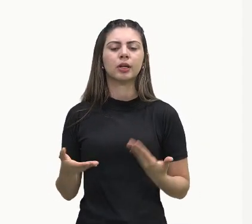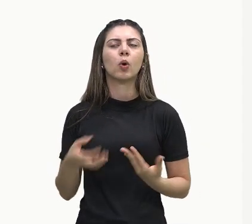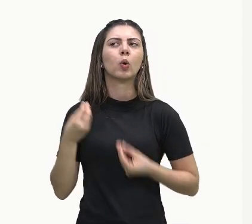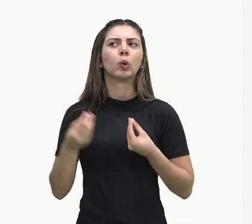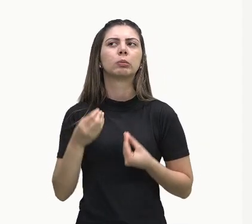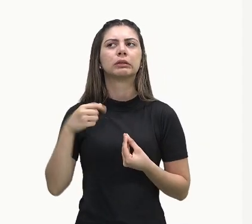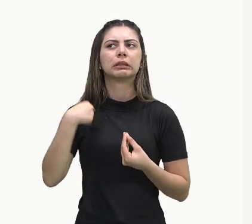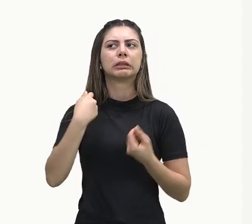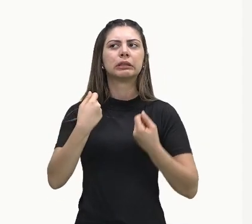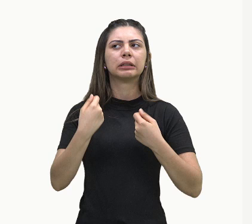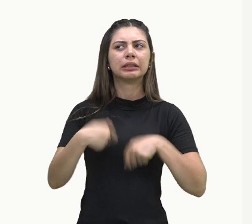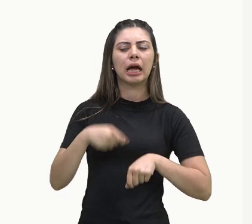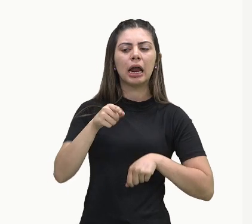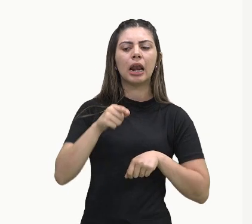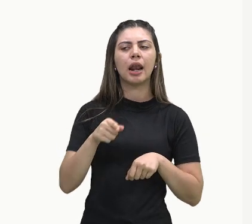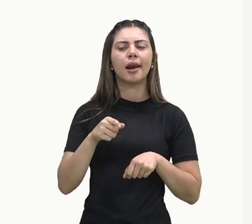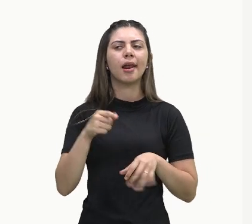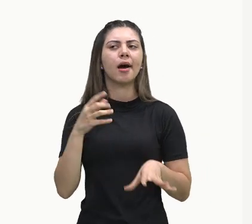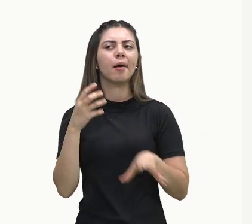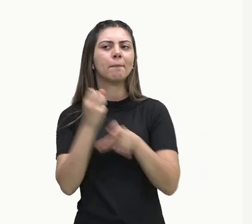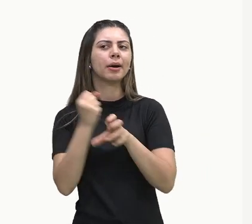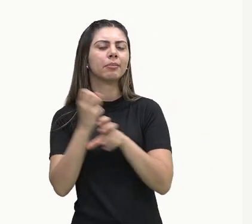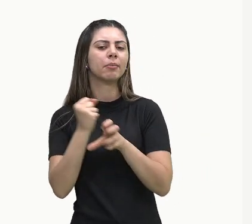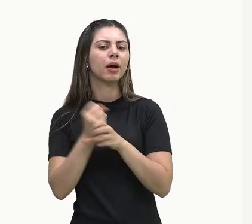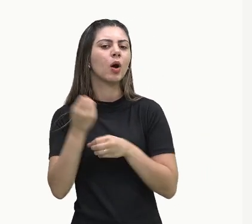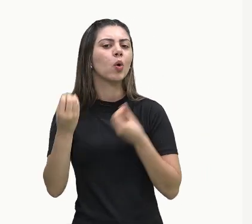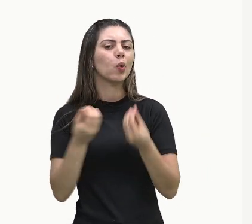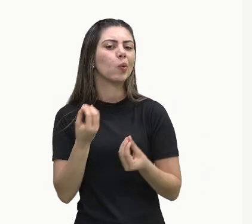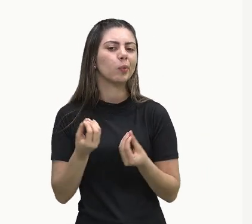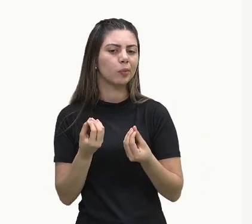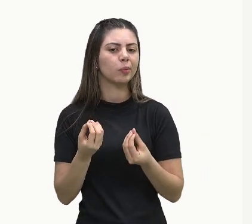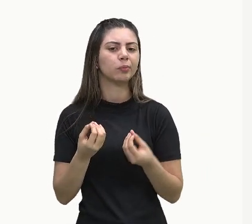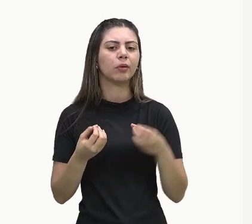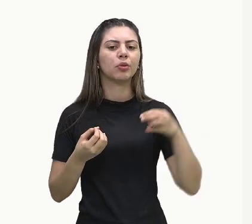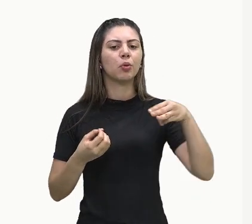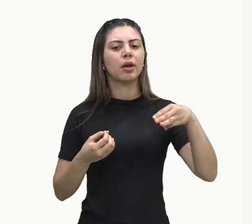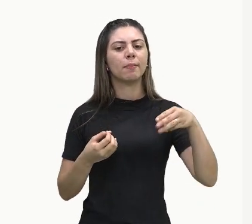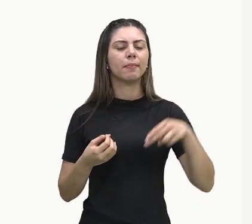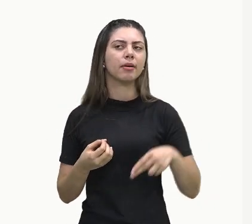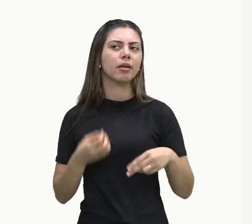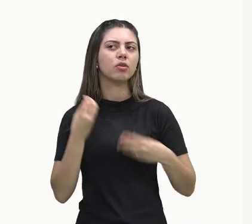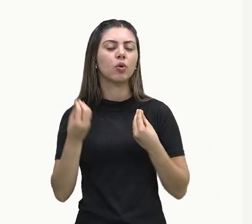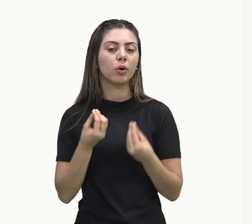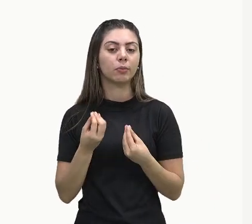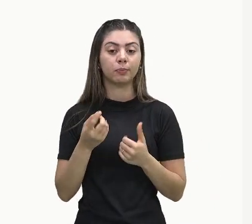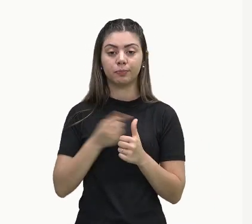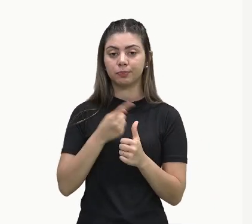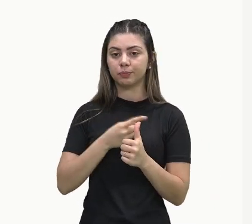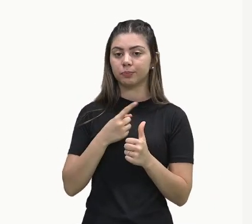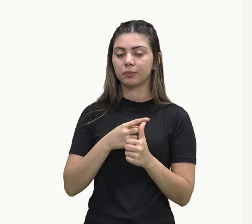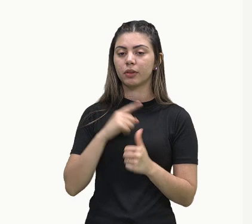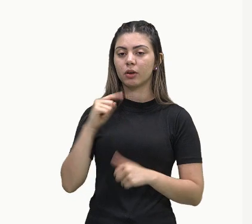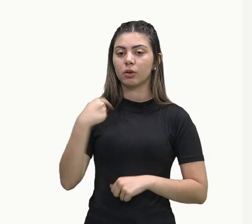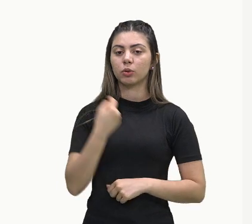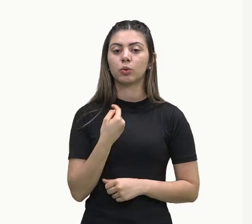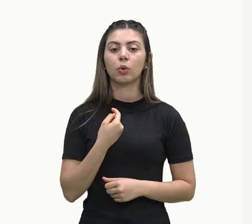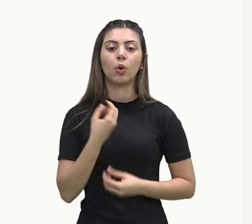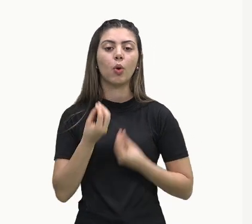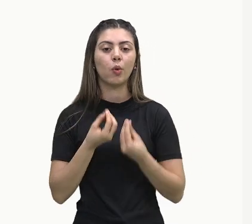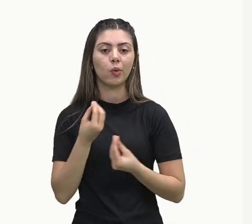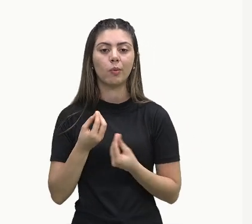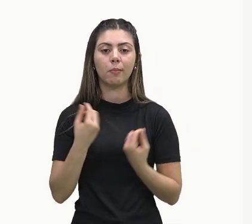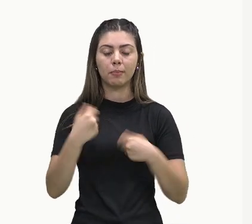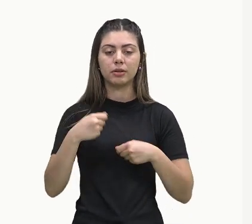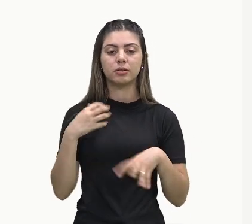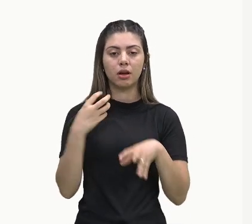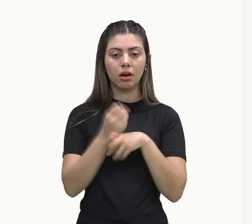para determinar esses valores aí o m e o n primeiramente nós vamos calcular o coeficiente